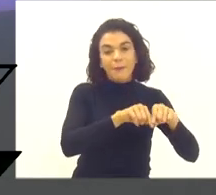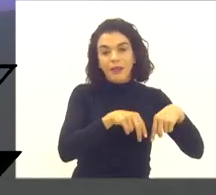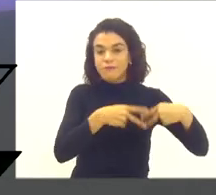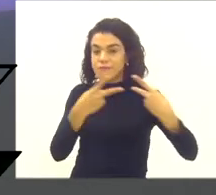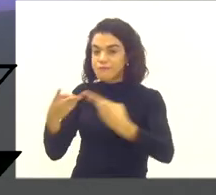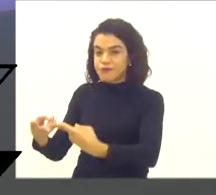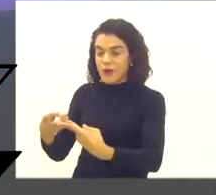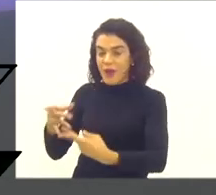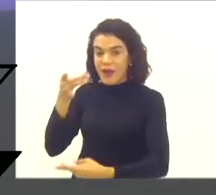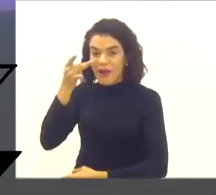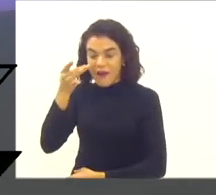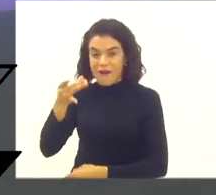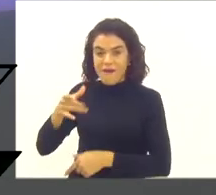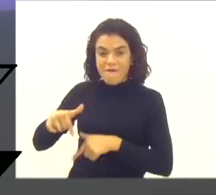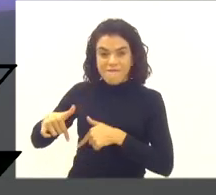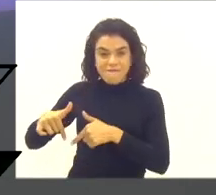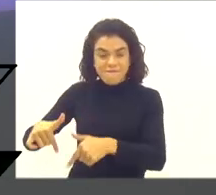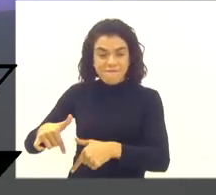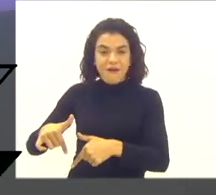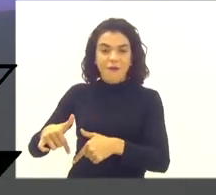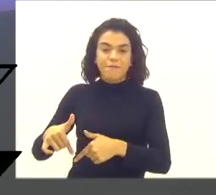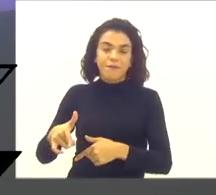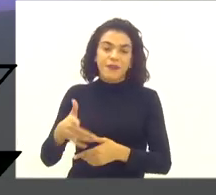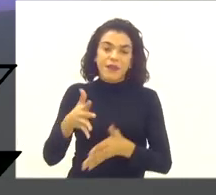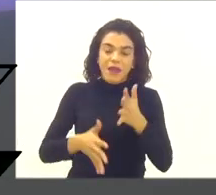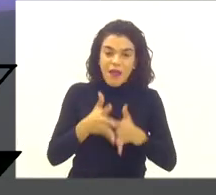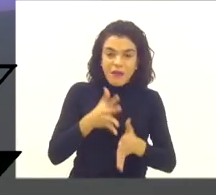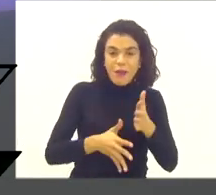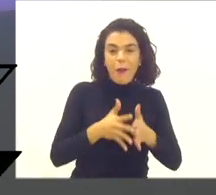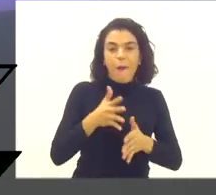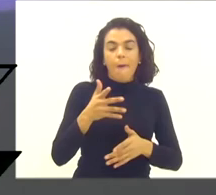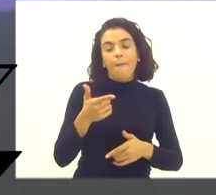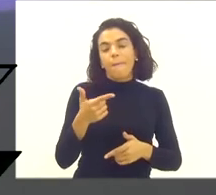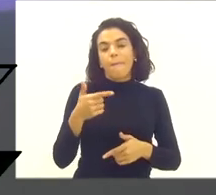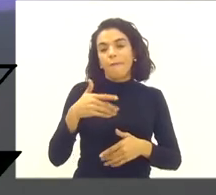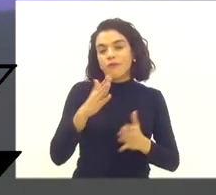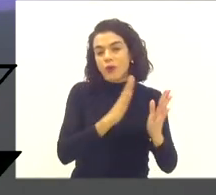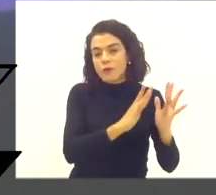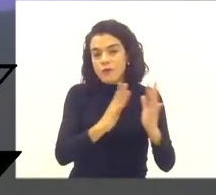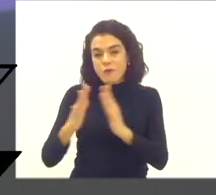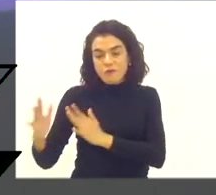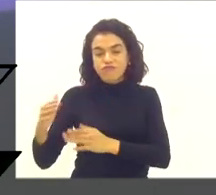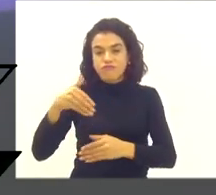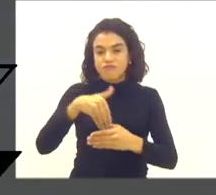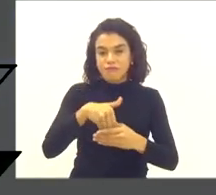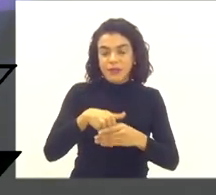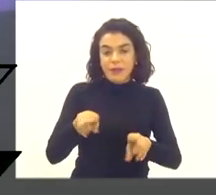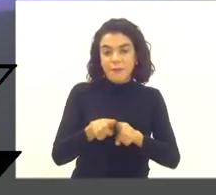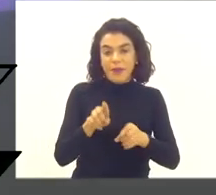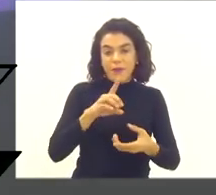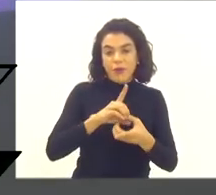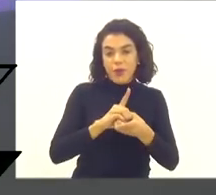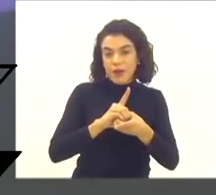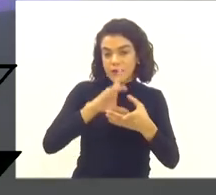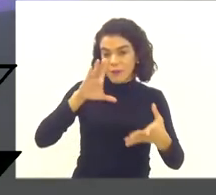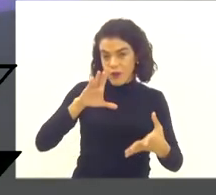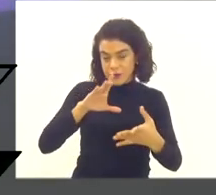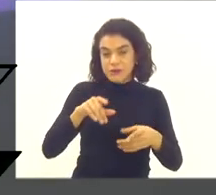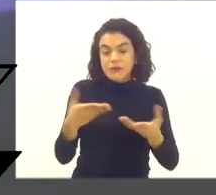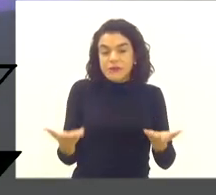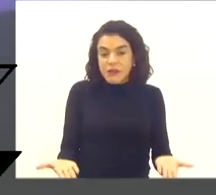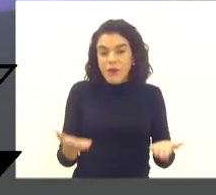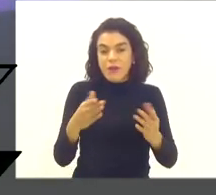também né prejudicando influenciando o processo eleitoral a representatividade né e a Democracia Então